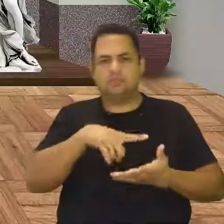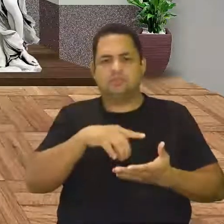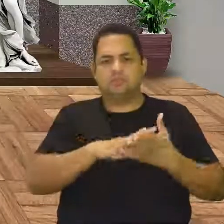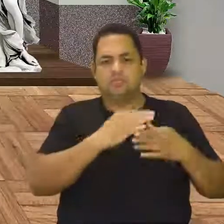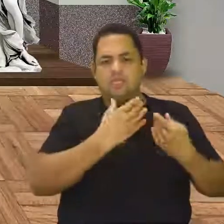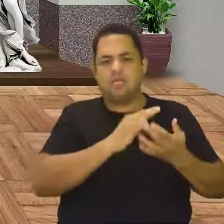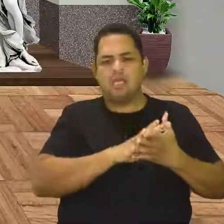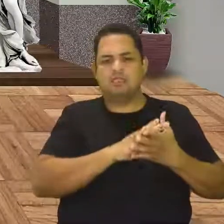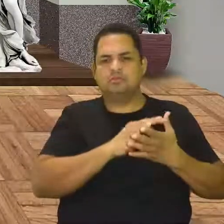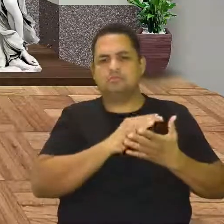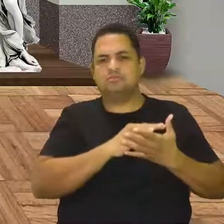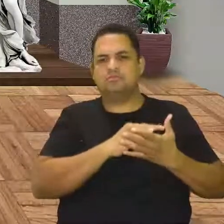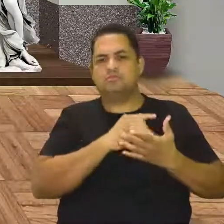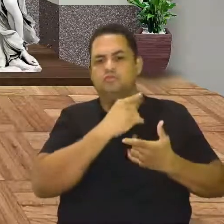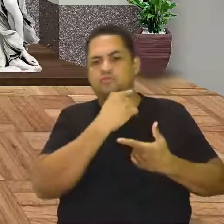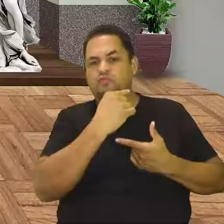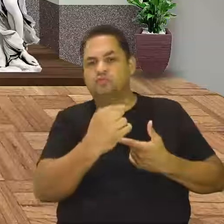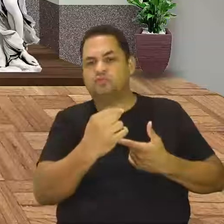do Egito, chamado